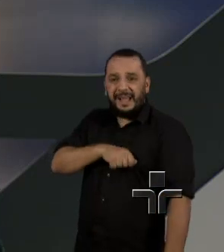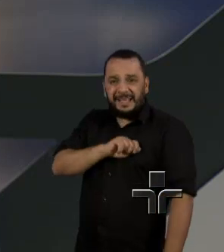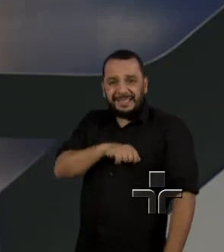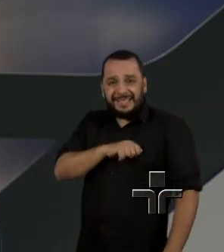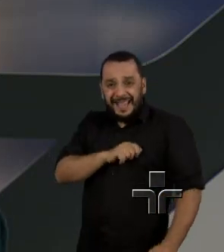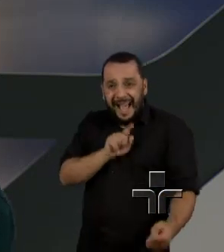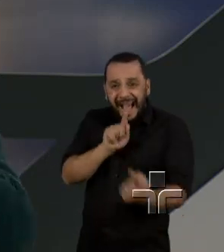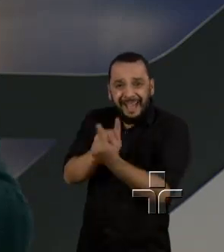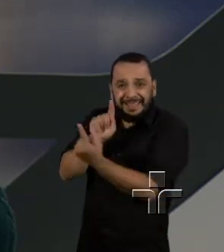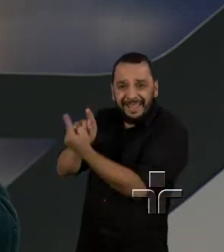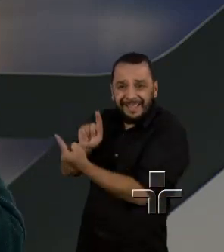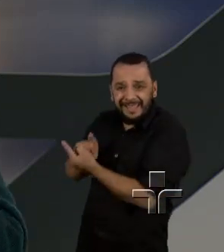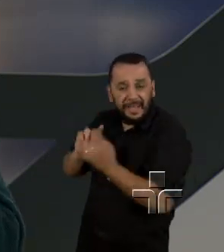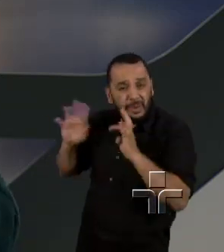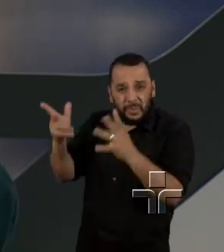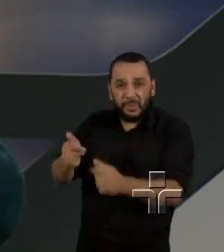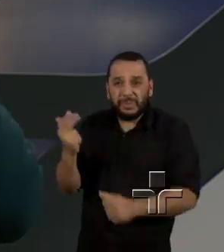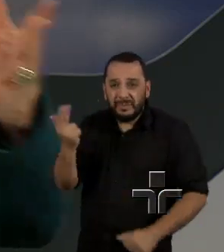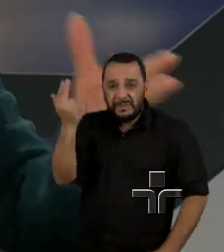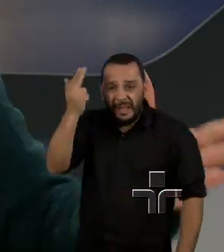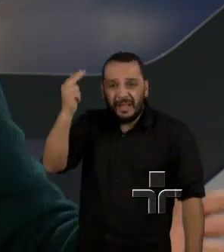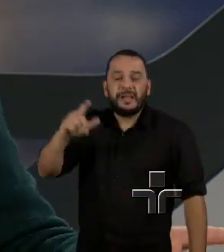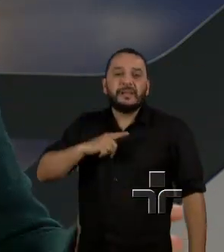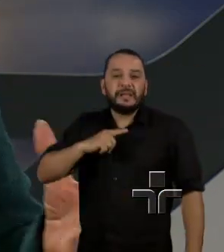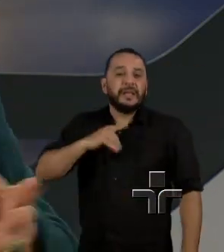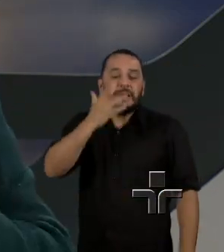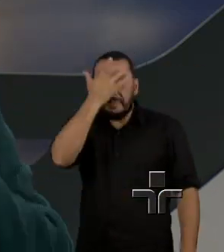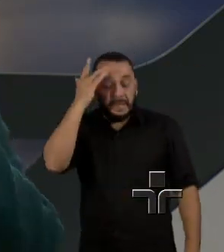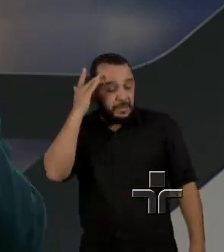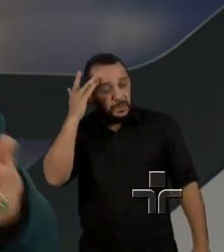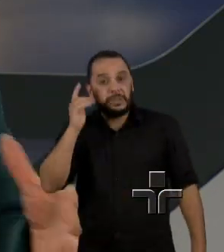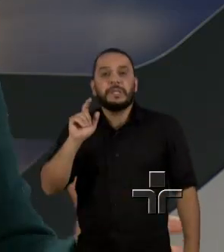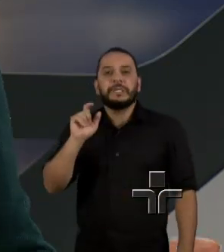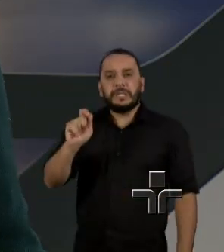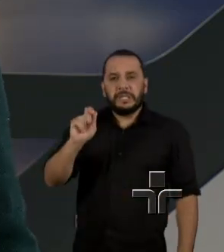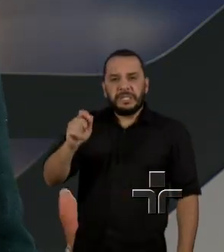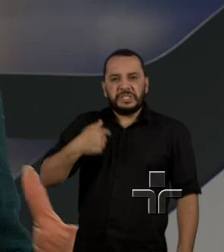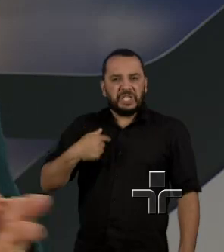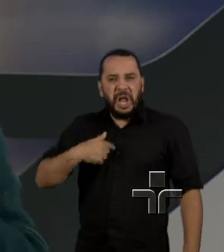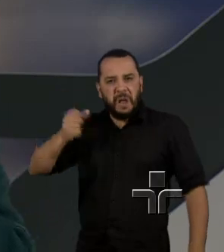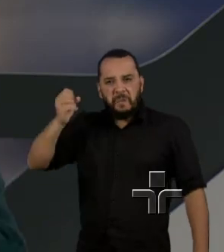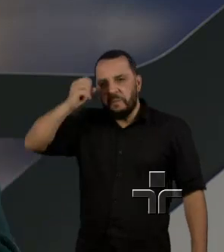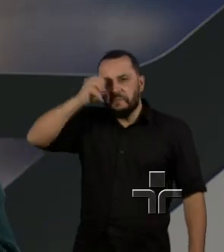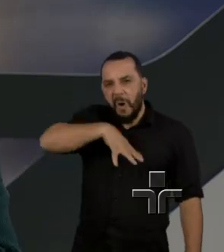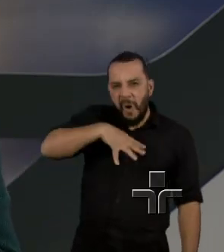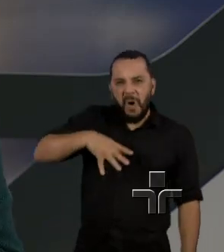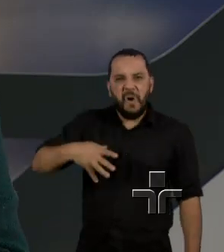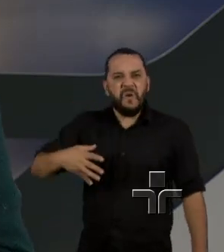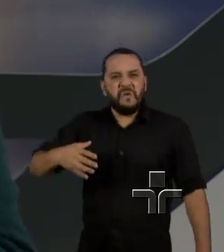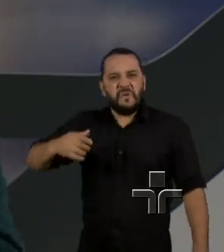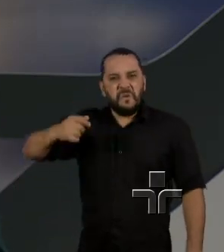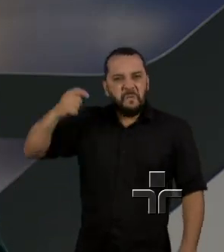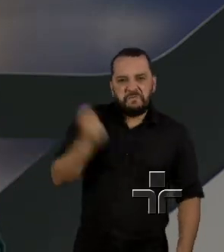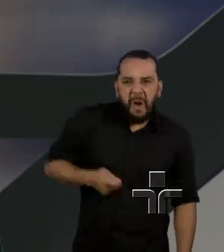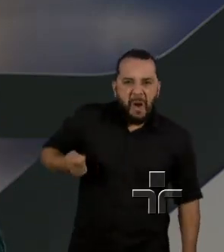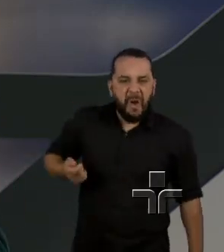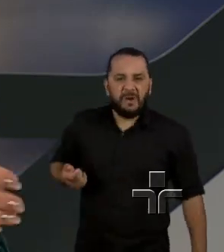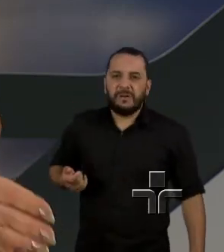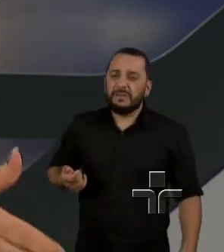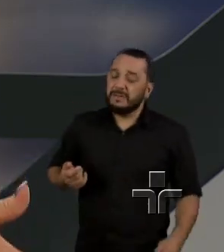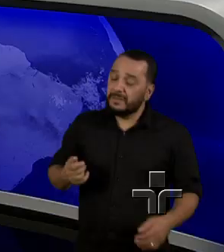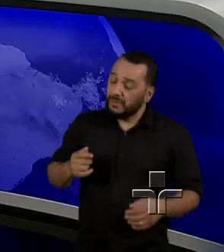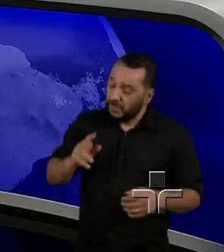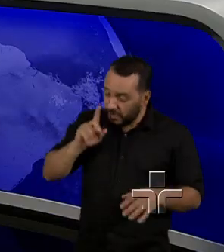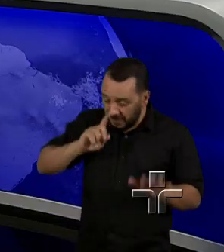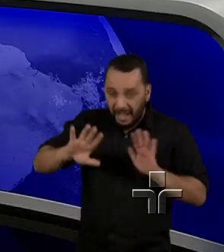todo mundo, e tem gente que gosta de já sair um pouco agressivamente contra suspeitos. Então é importante lembrar